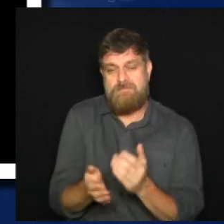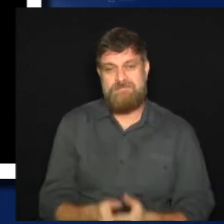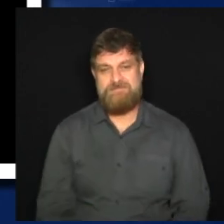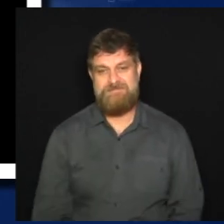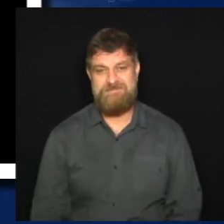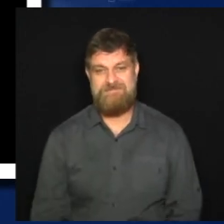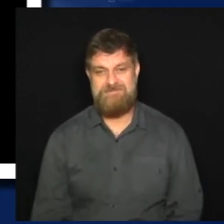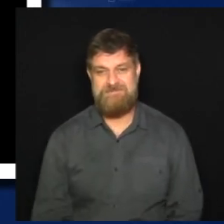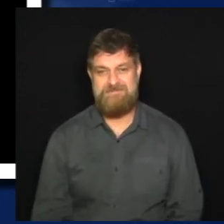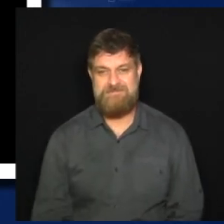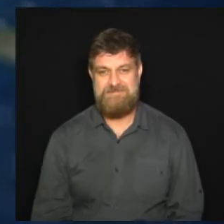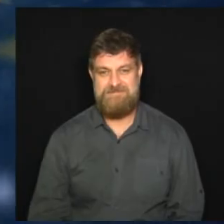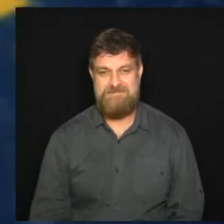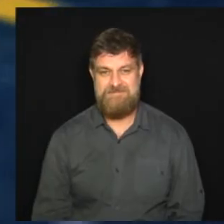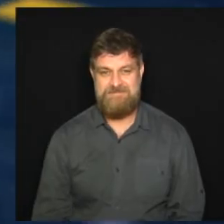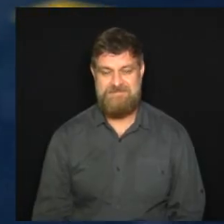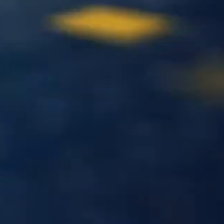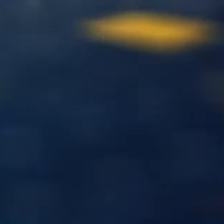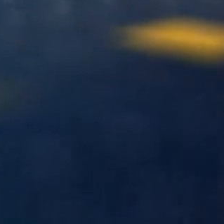O Brasil é uma prisão.